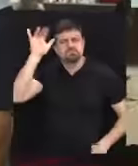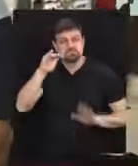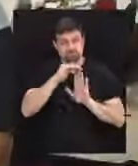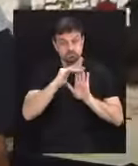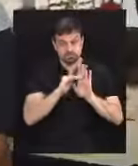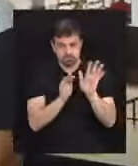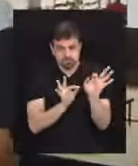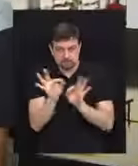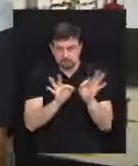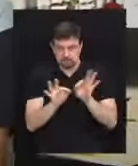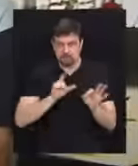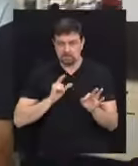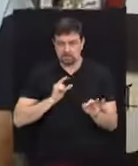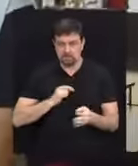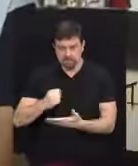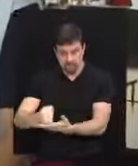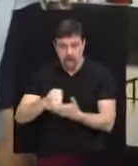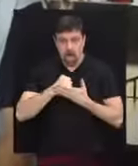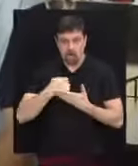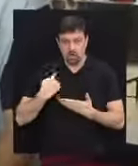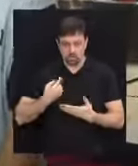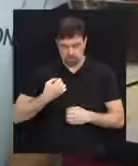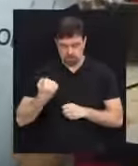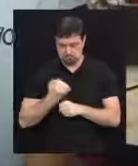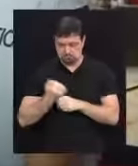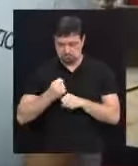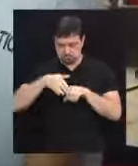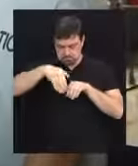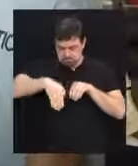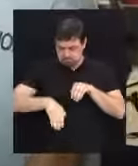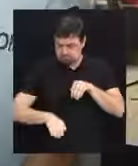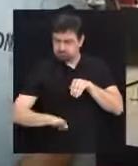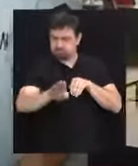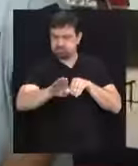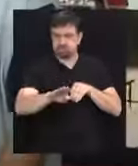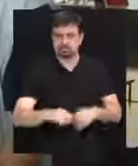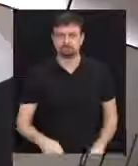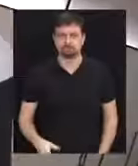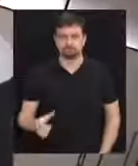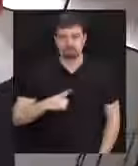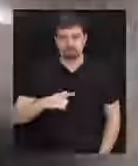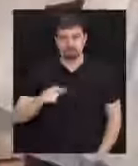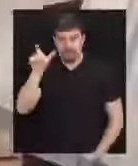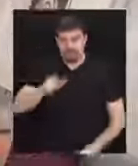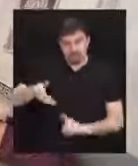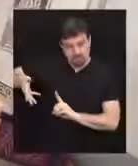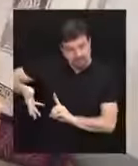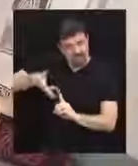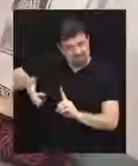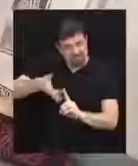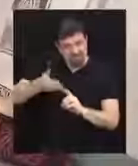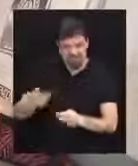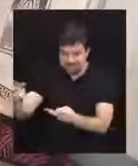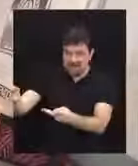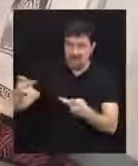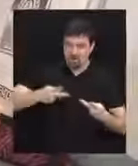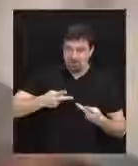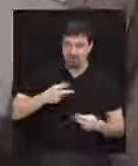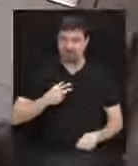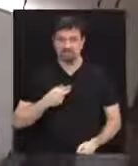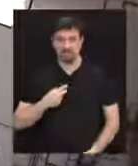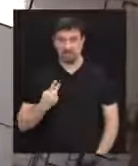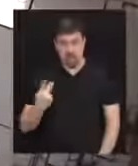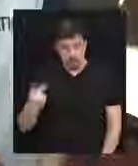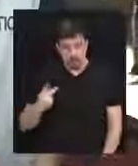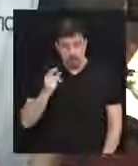pensou, elaborou, teve o projeto de ajuda de vários parceiros e a gente conseguiu construir a Skate Nation. Então você que só precisava do empurrãozinho, vem pra